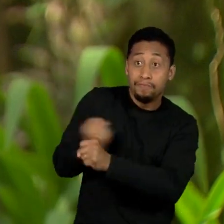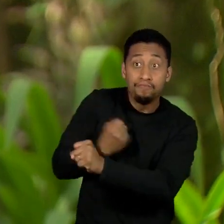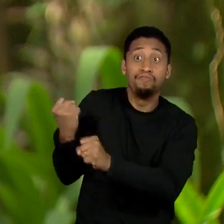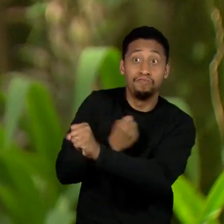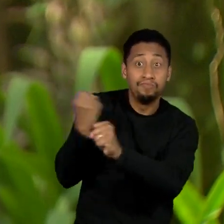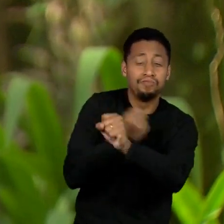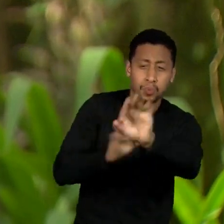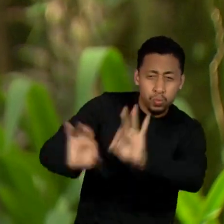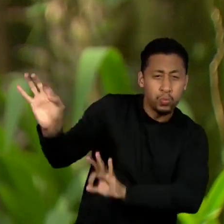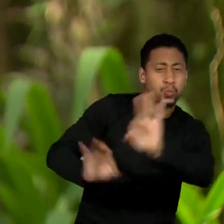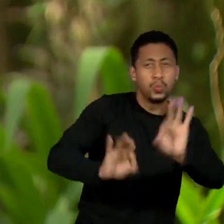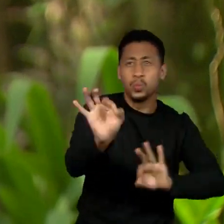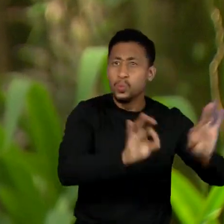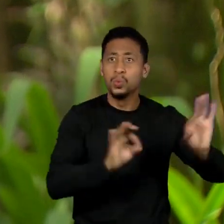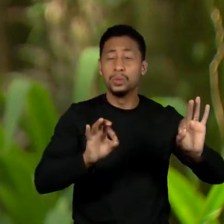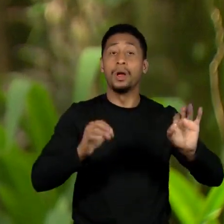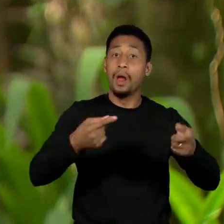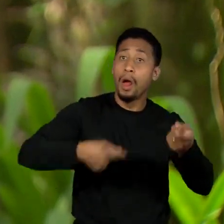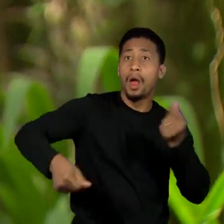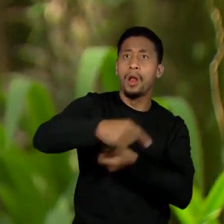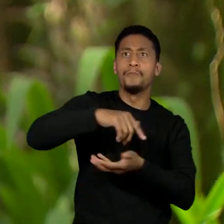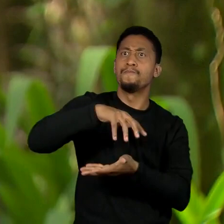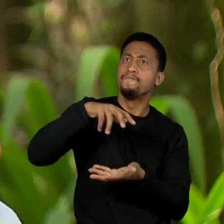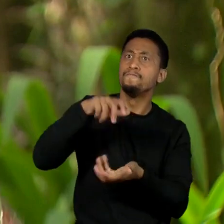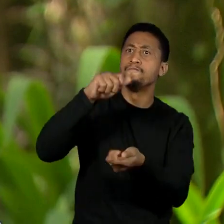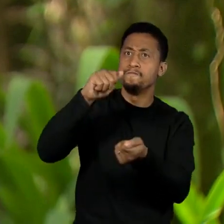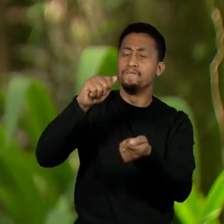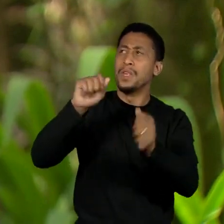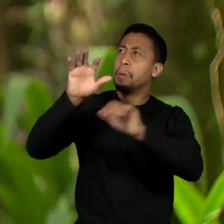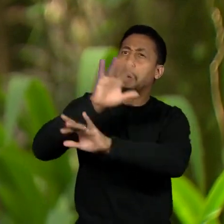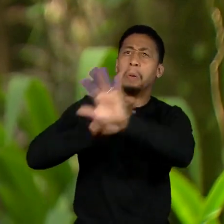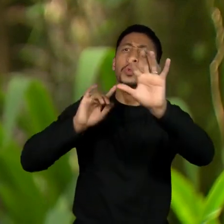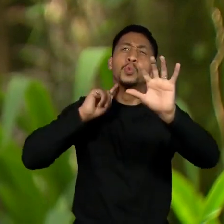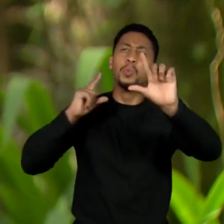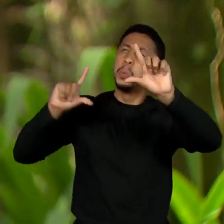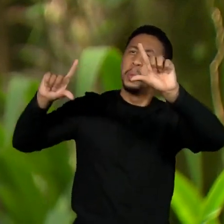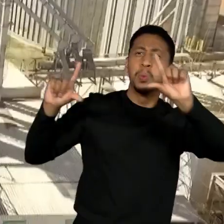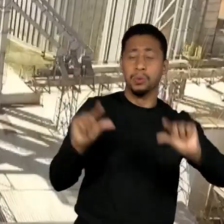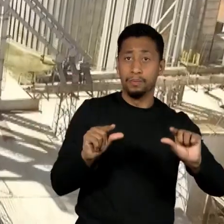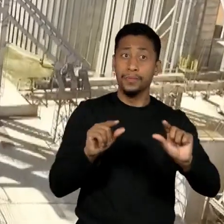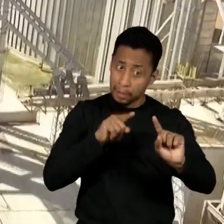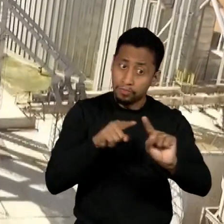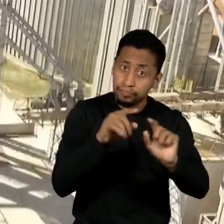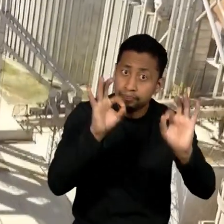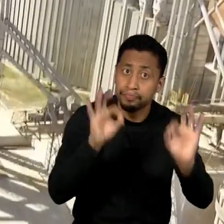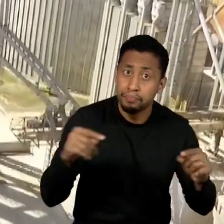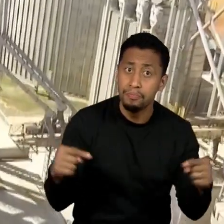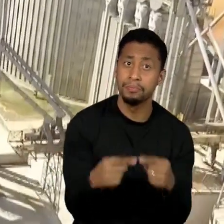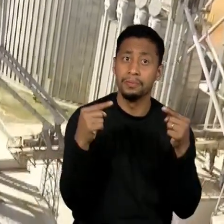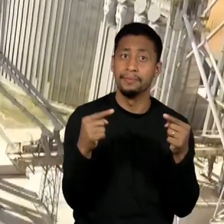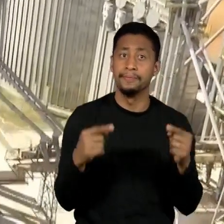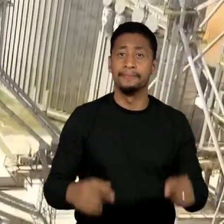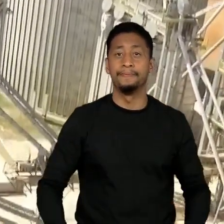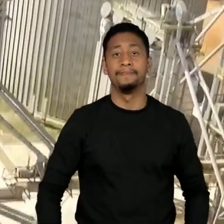nova economia mais eficiente, com menores emissões, e este é o caminho certo.